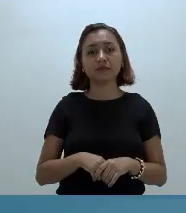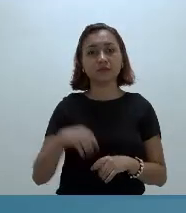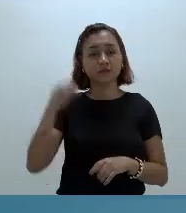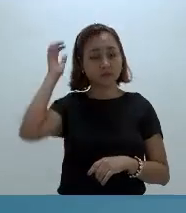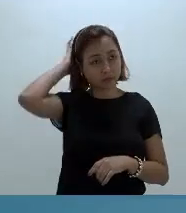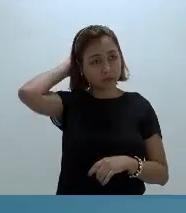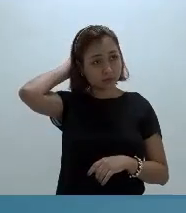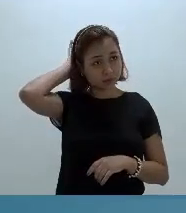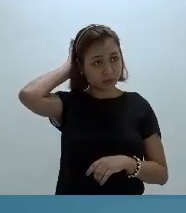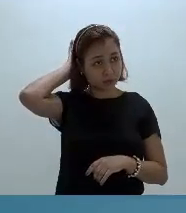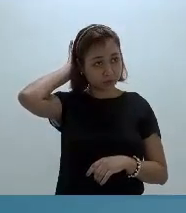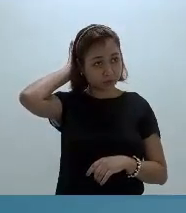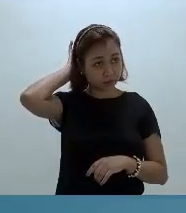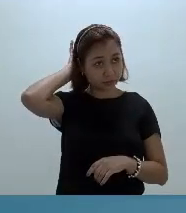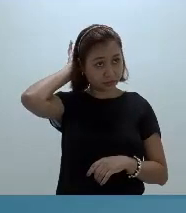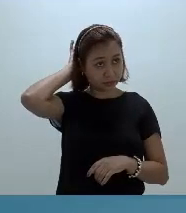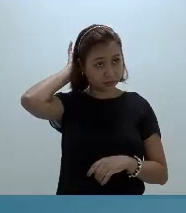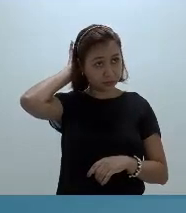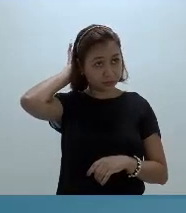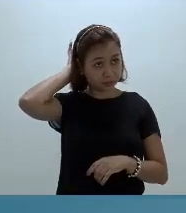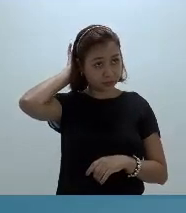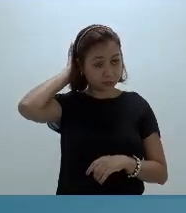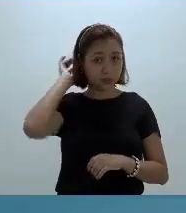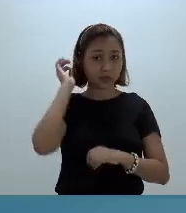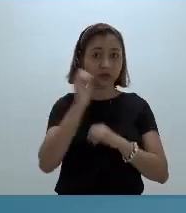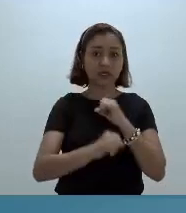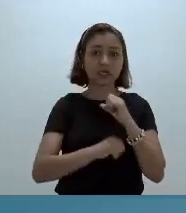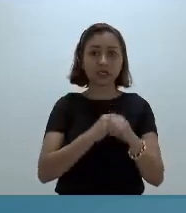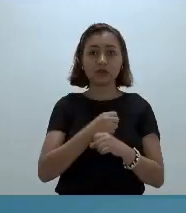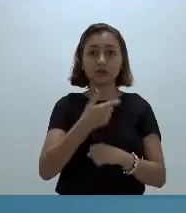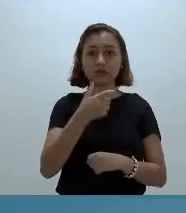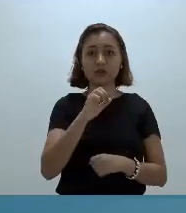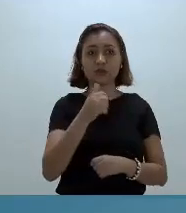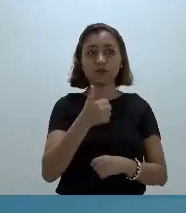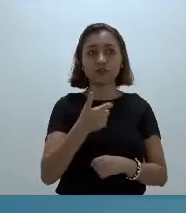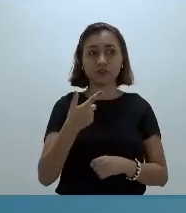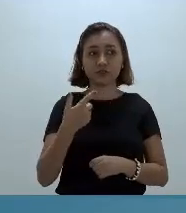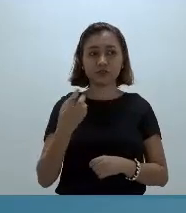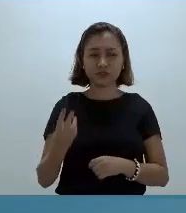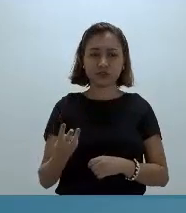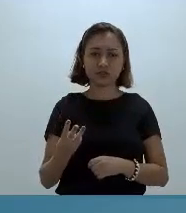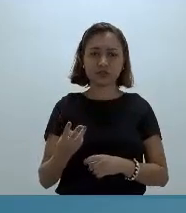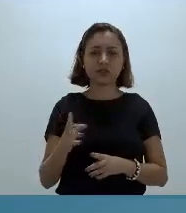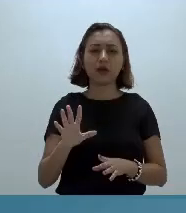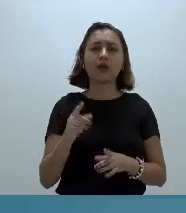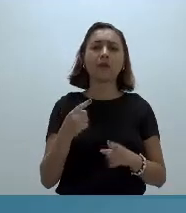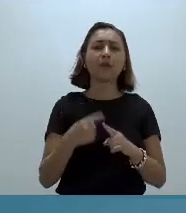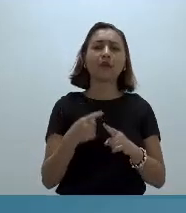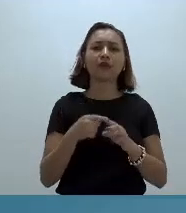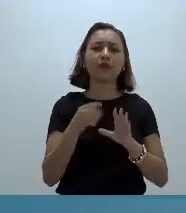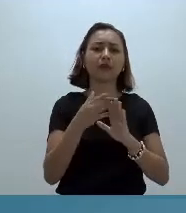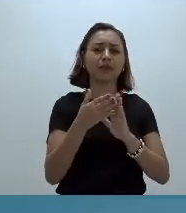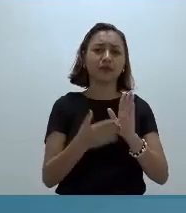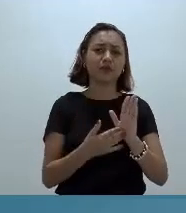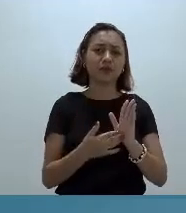de 2023. O objetivo da presente proposta é prever a possibilidade de fornecimento e do tempo para